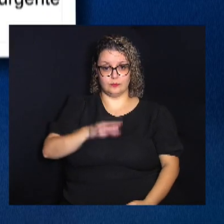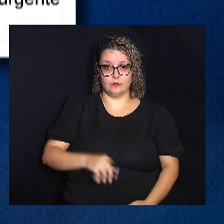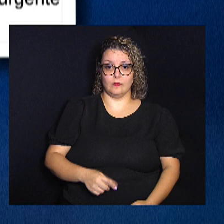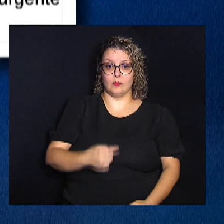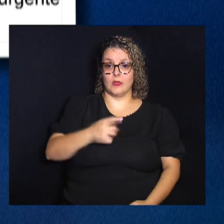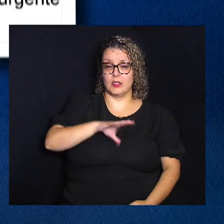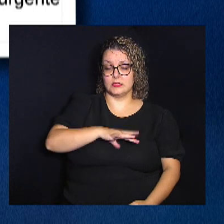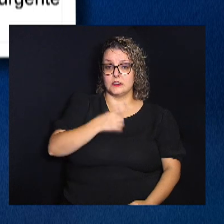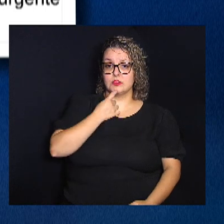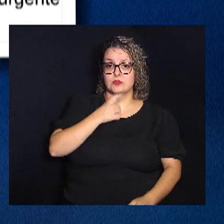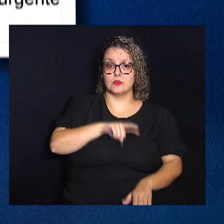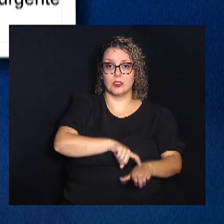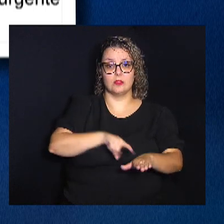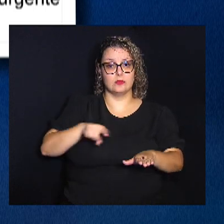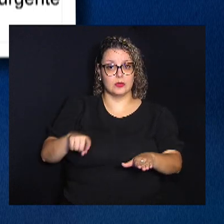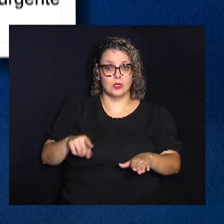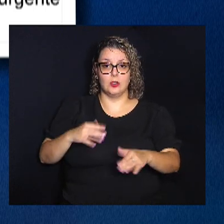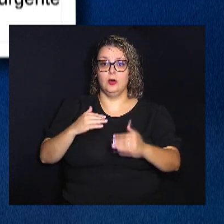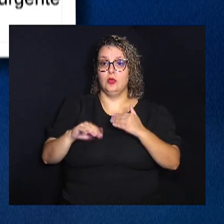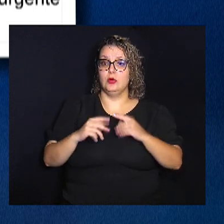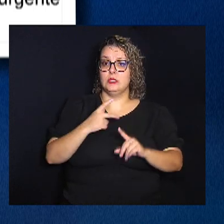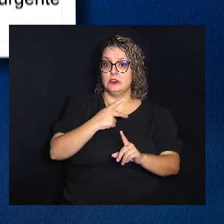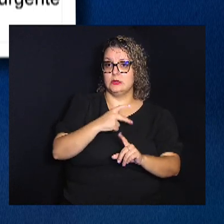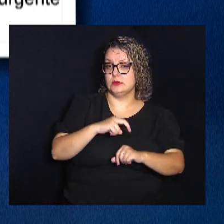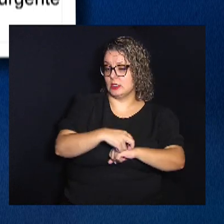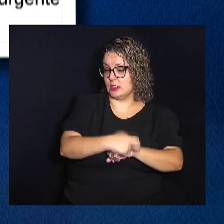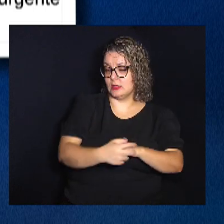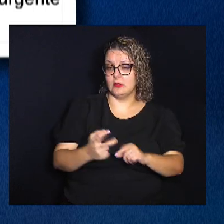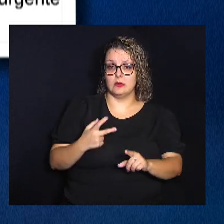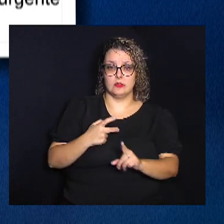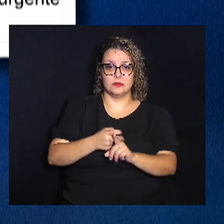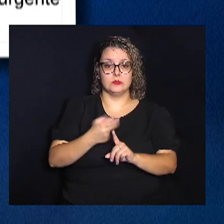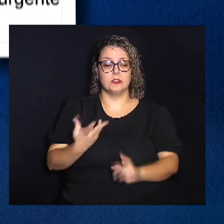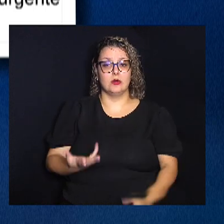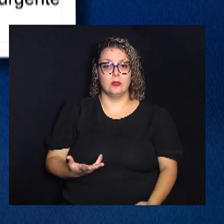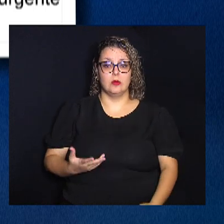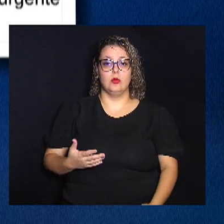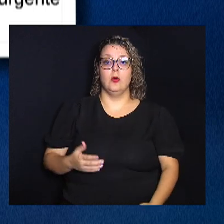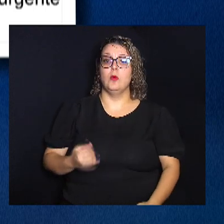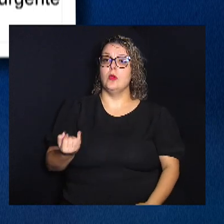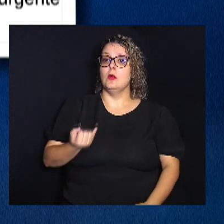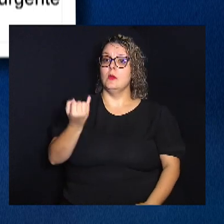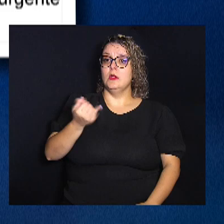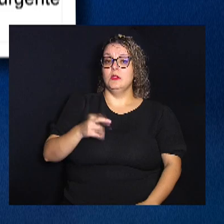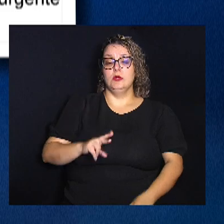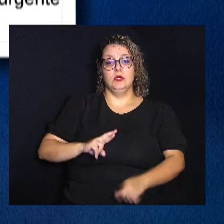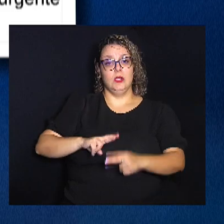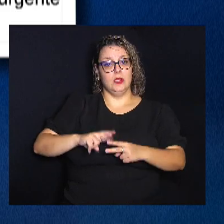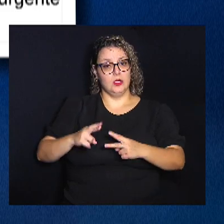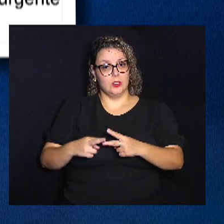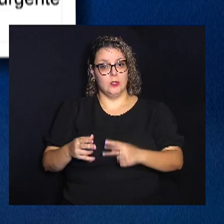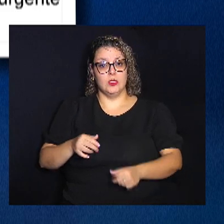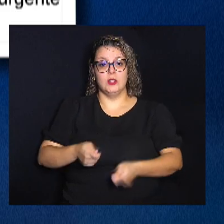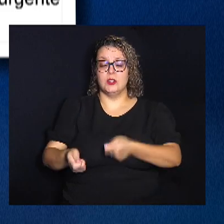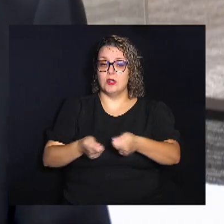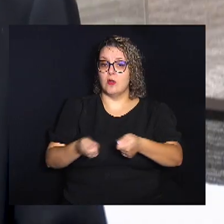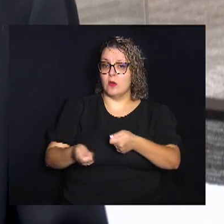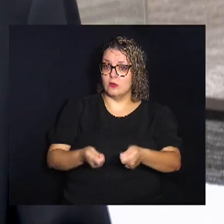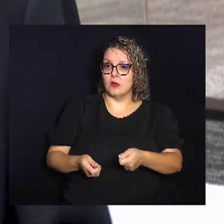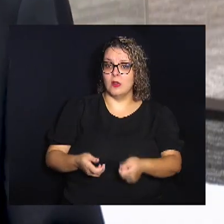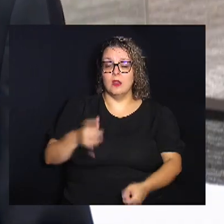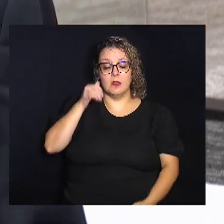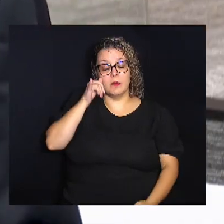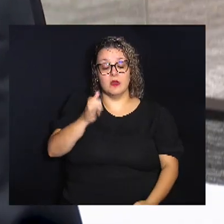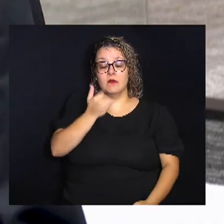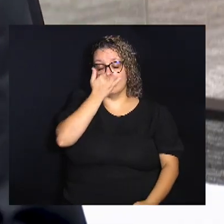da distribuição de vacinas contra a dengue, privando a população da cidade de um importante recurso de prevenção e controle da doença.